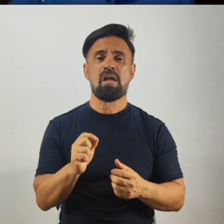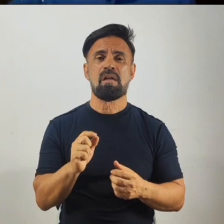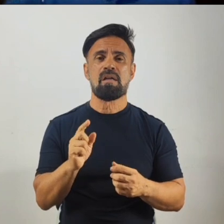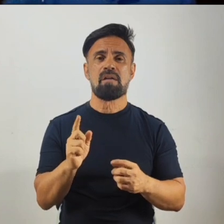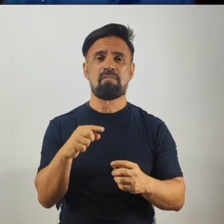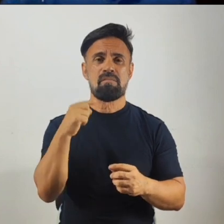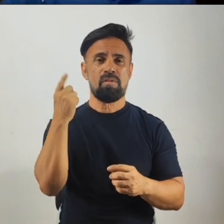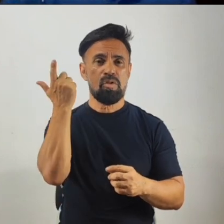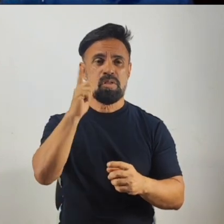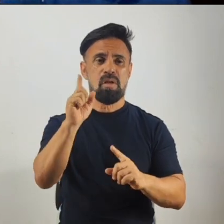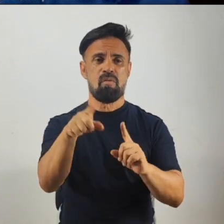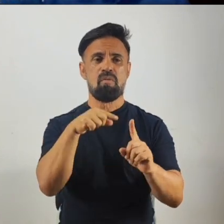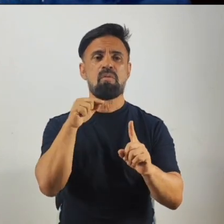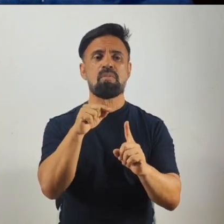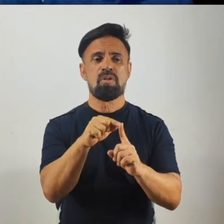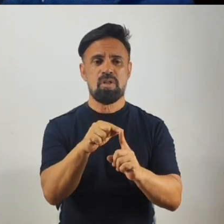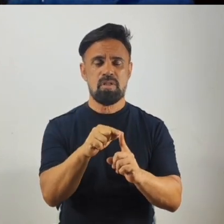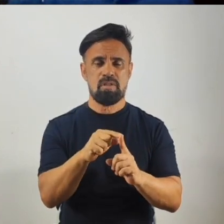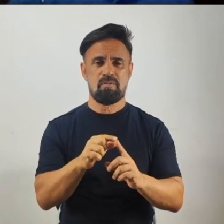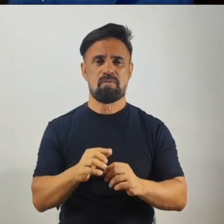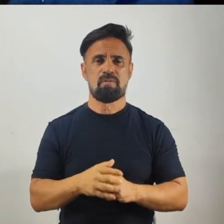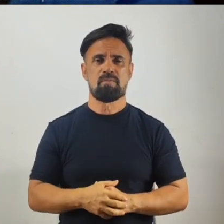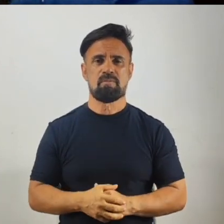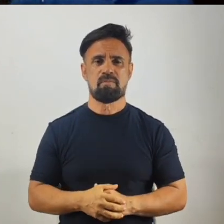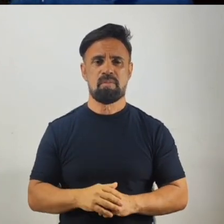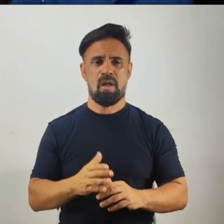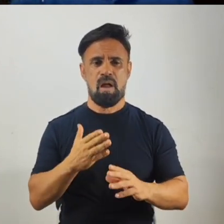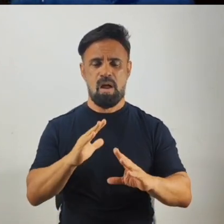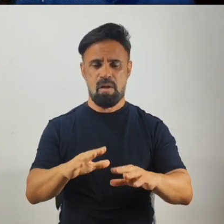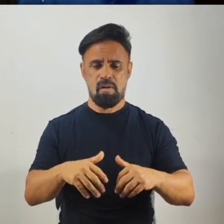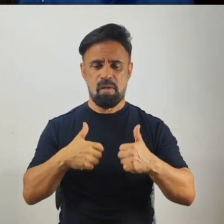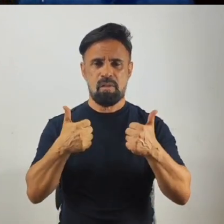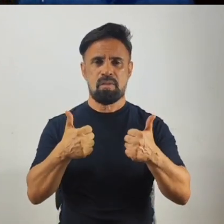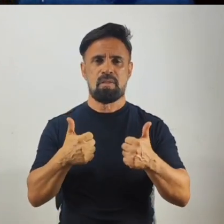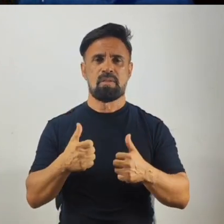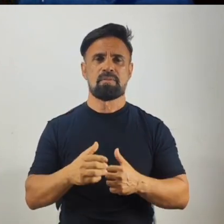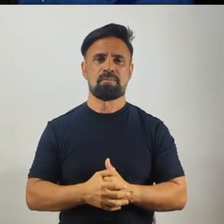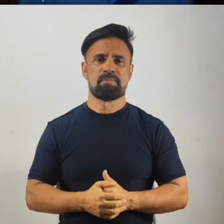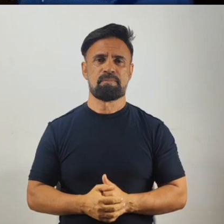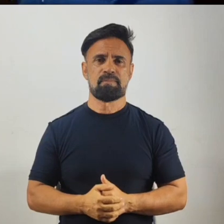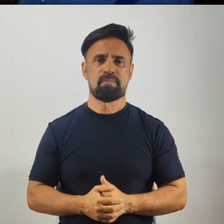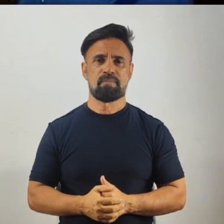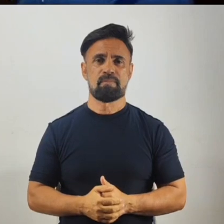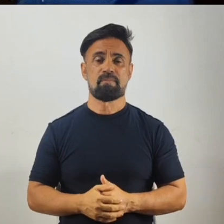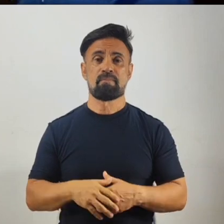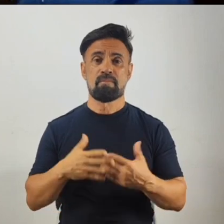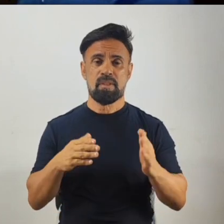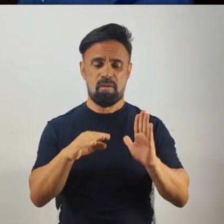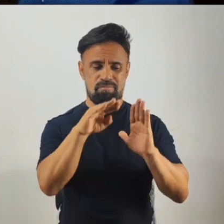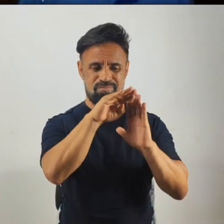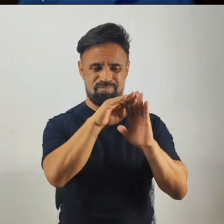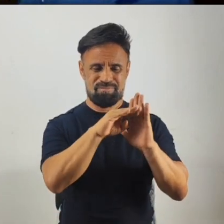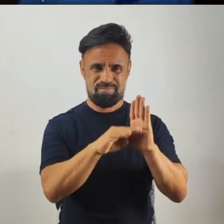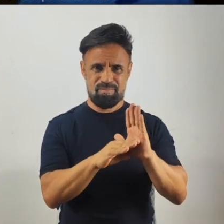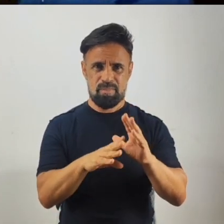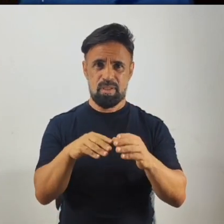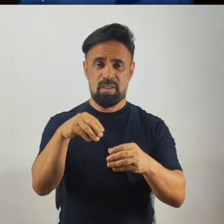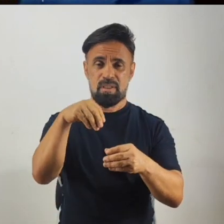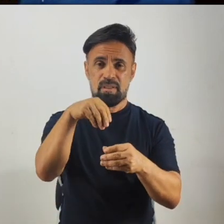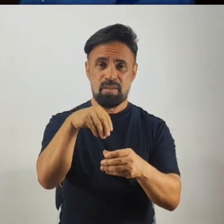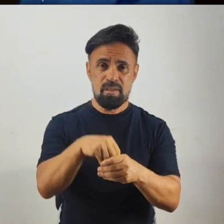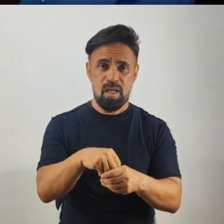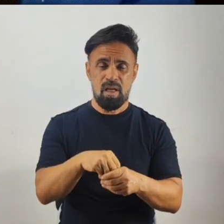quer e que ela pretende alcançar nas questões relativas à qualidade.